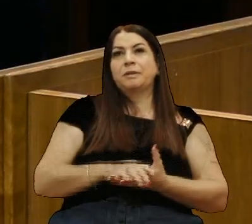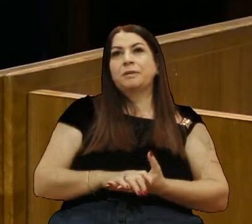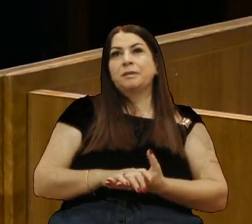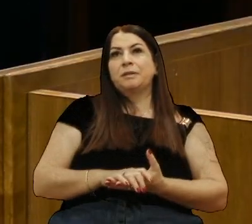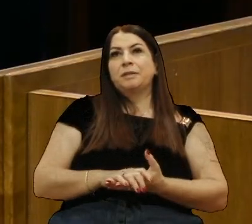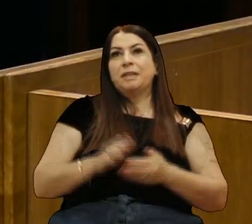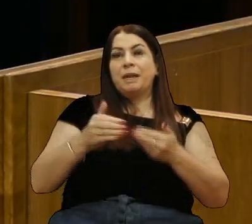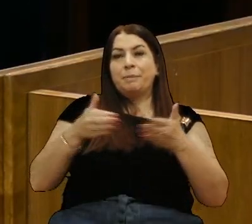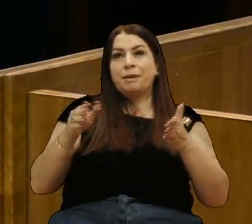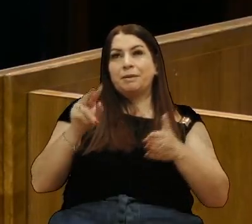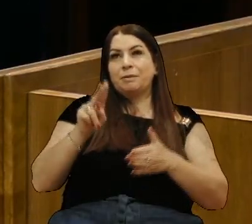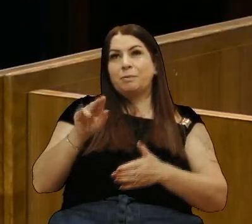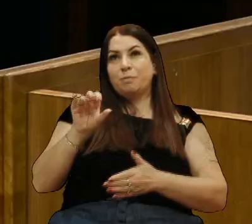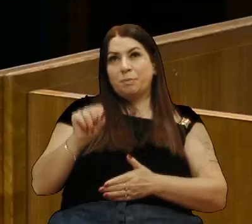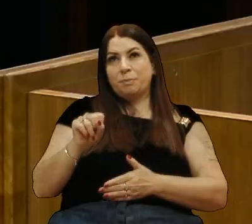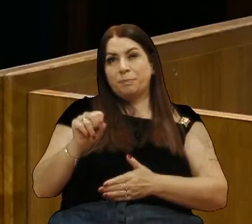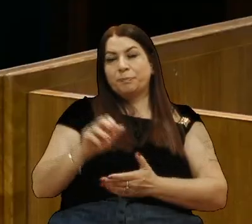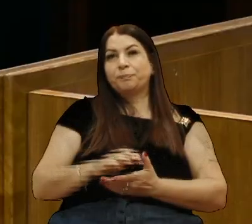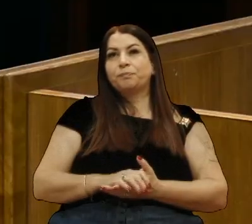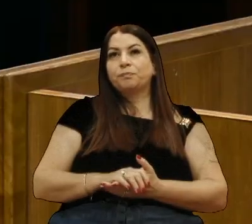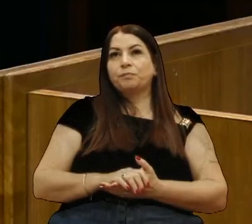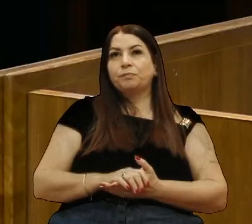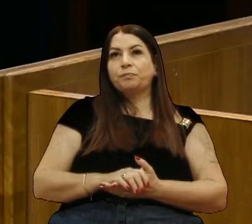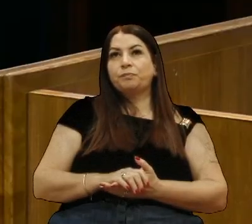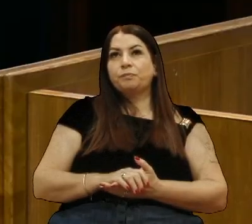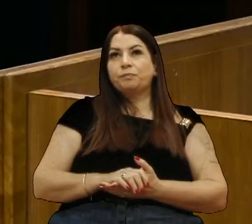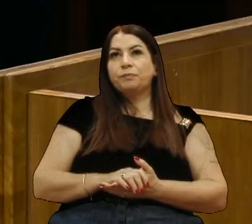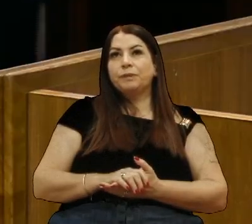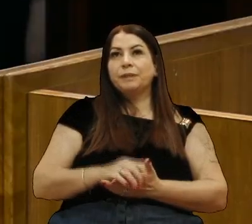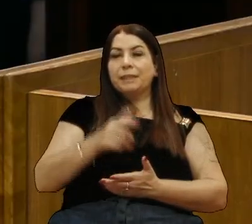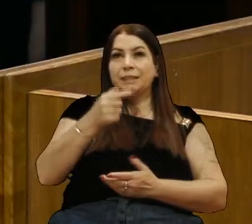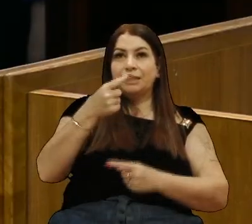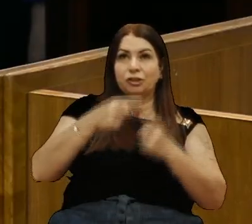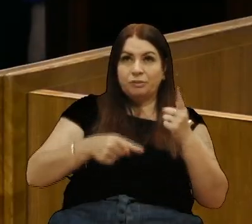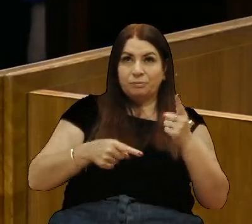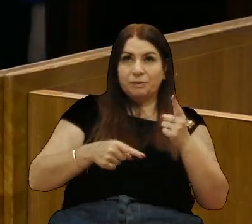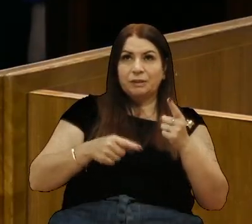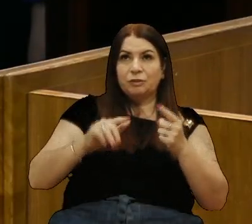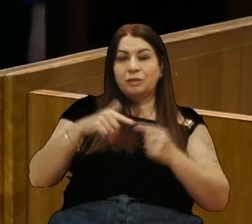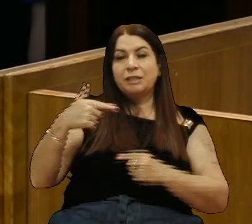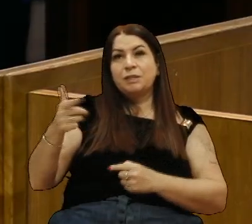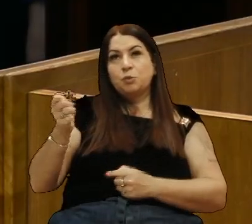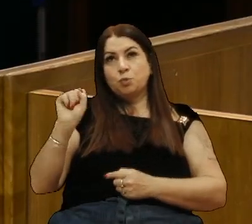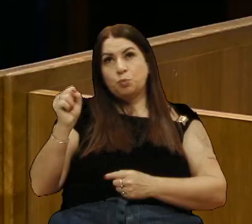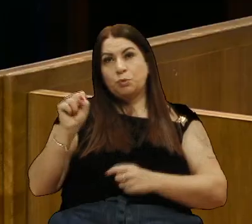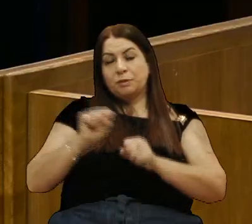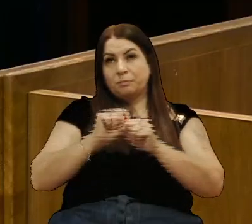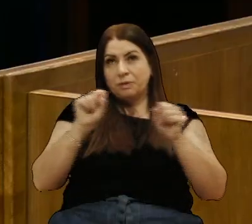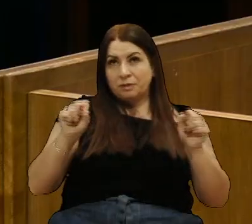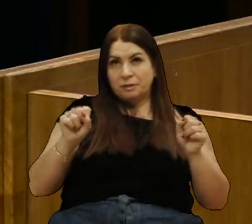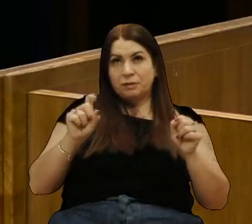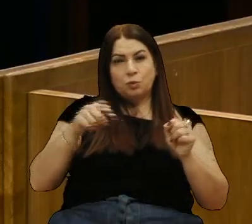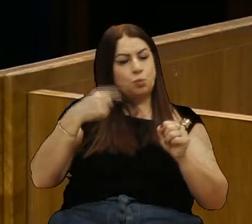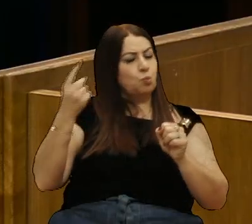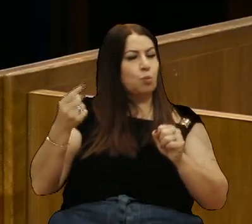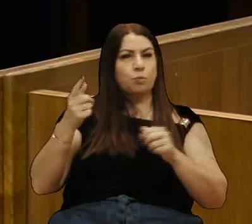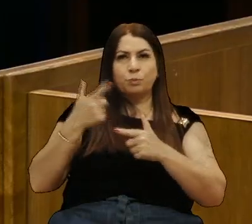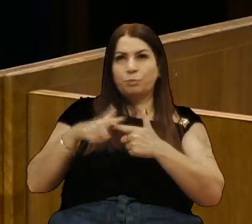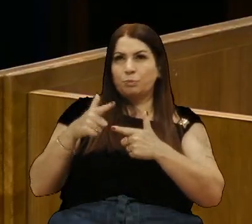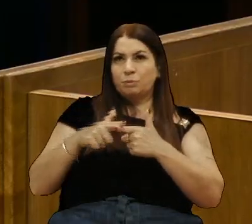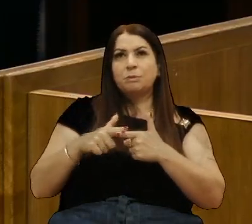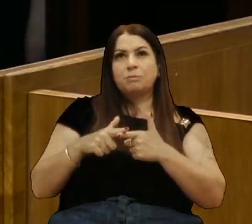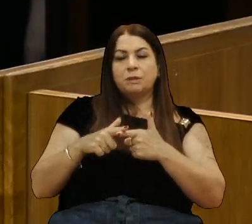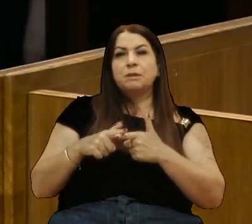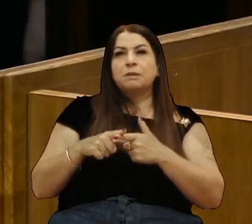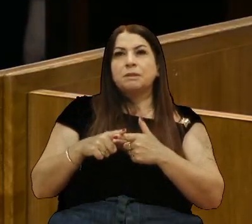da abertura da UBS, ao invés das 7h30 ser às 8 horas da manhã, e outros problemas, né,